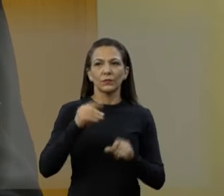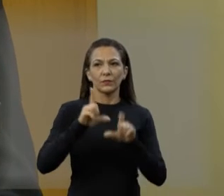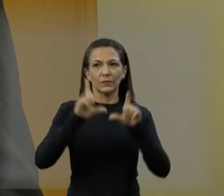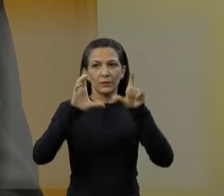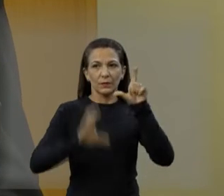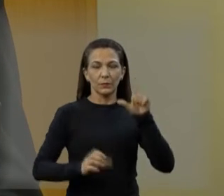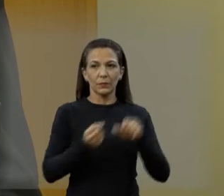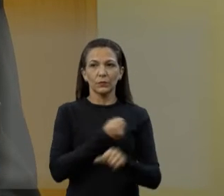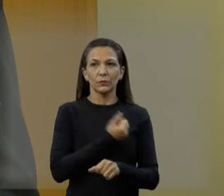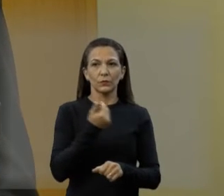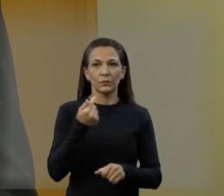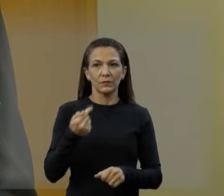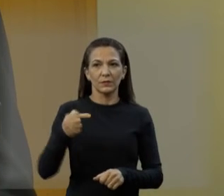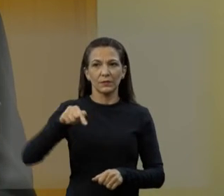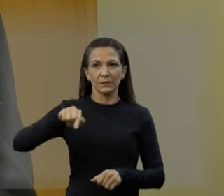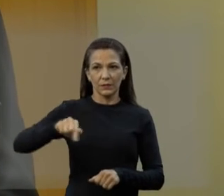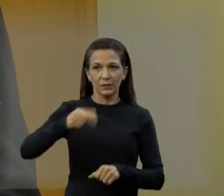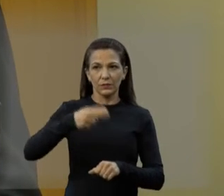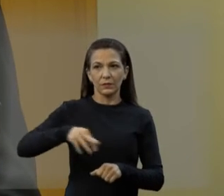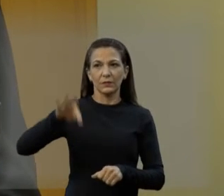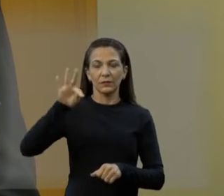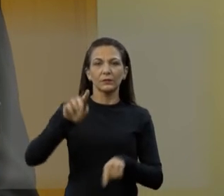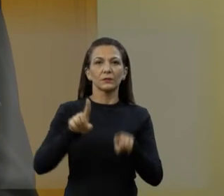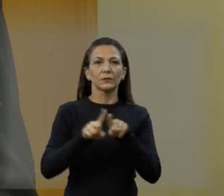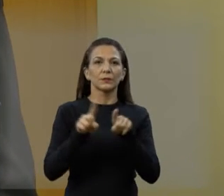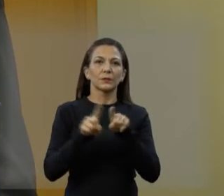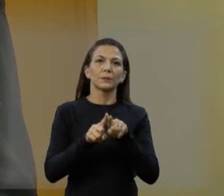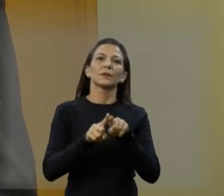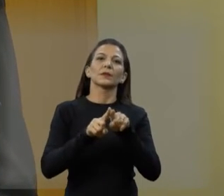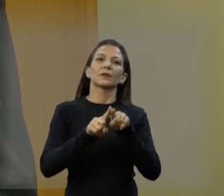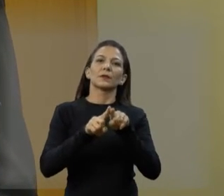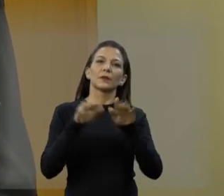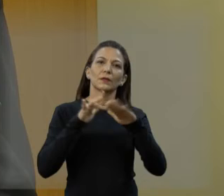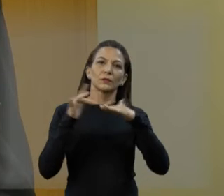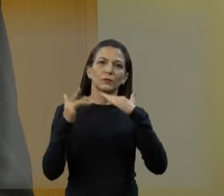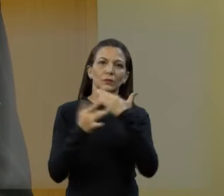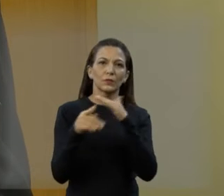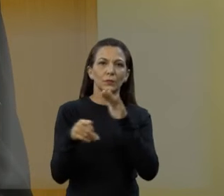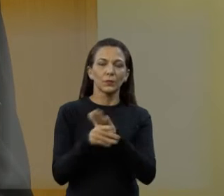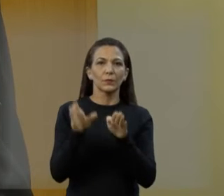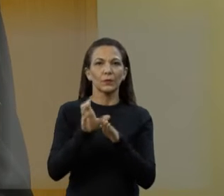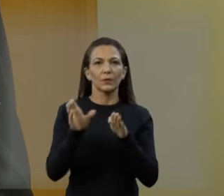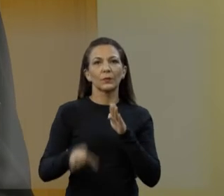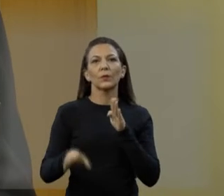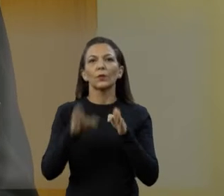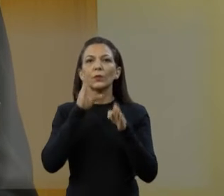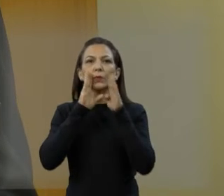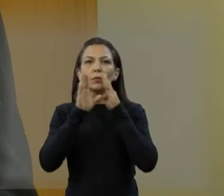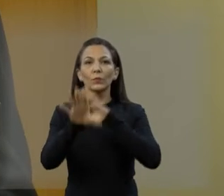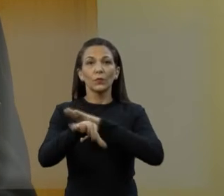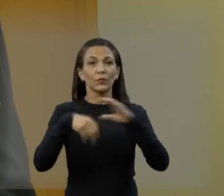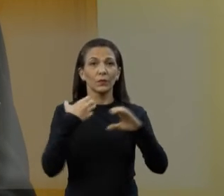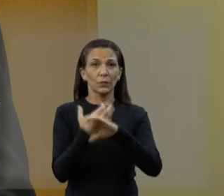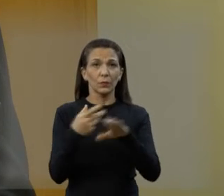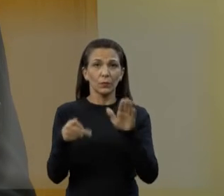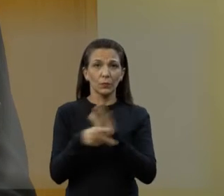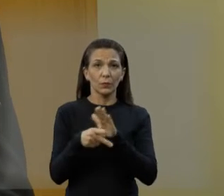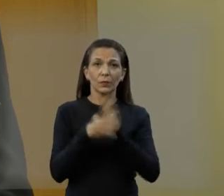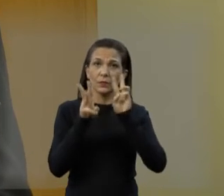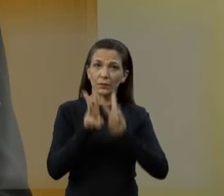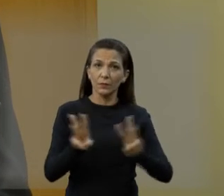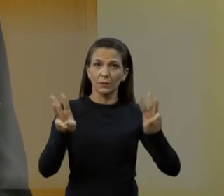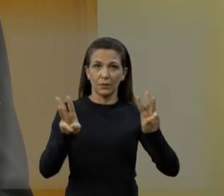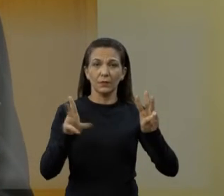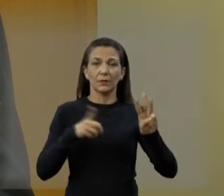cama lá no canal 17 digital da net também nas redes sociais à Câmara pelo YouTube Facebook e site da câmara